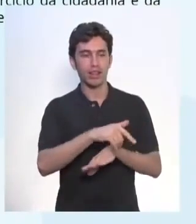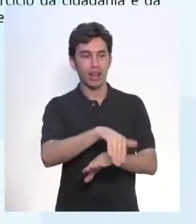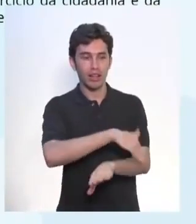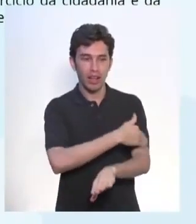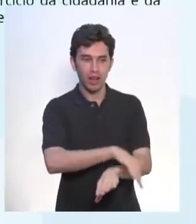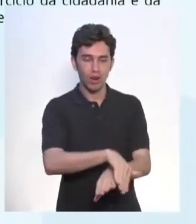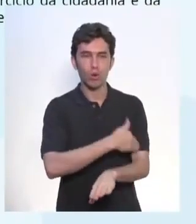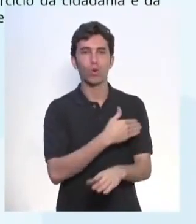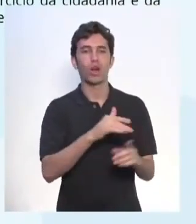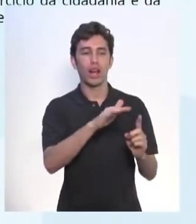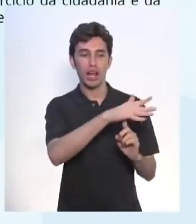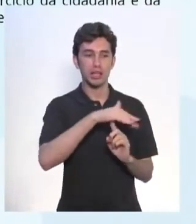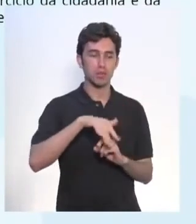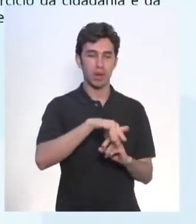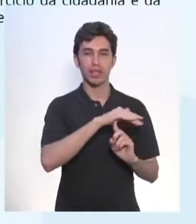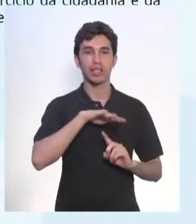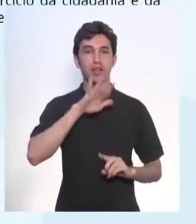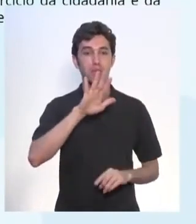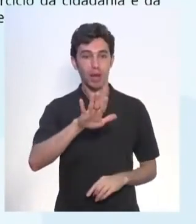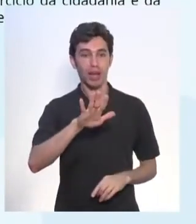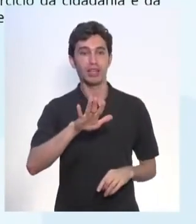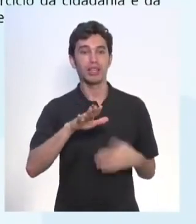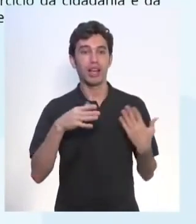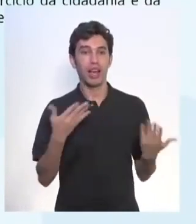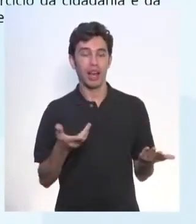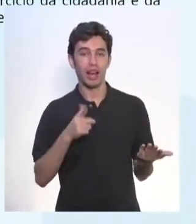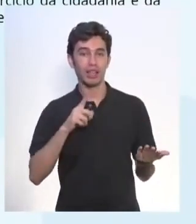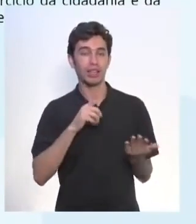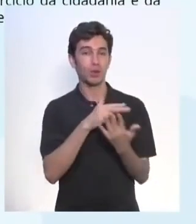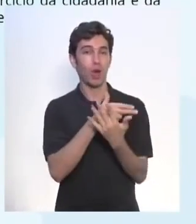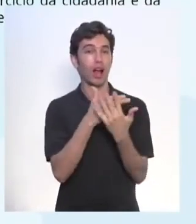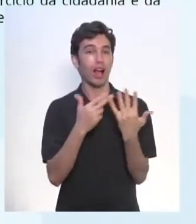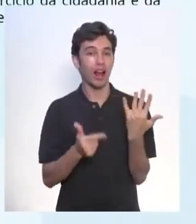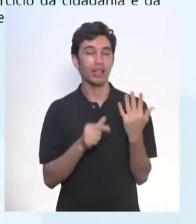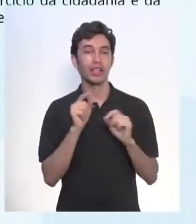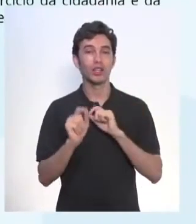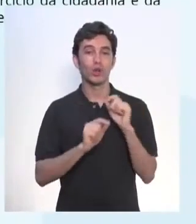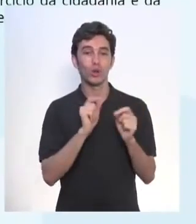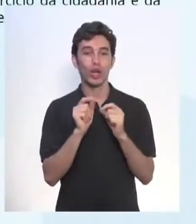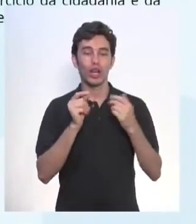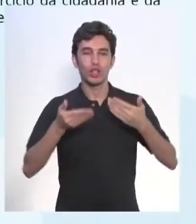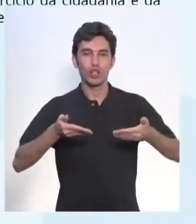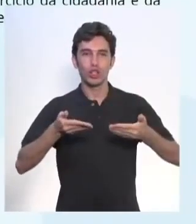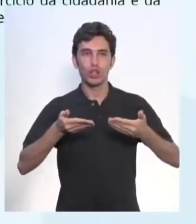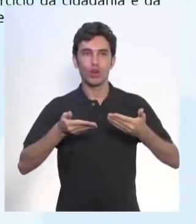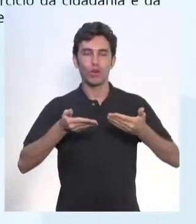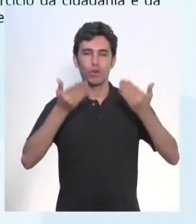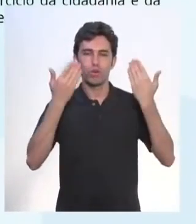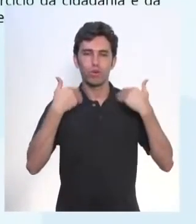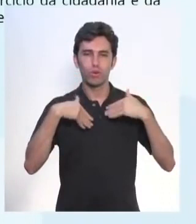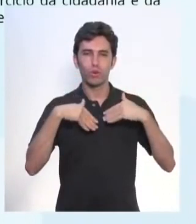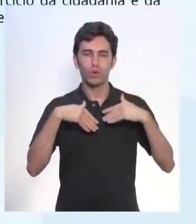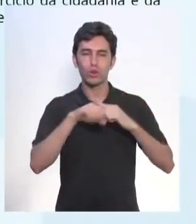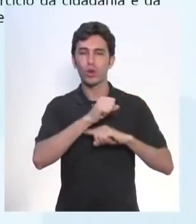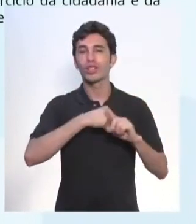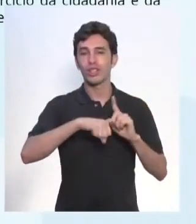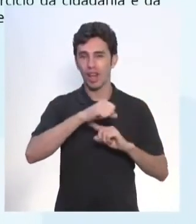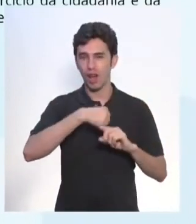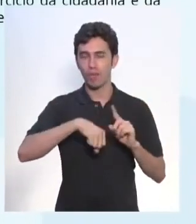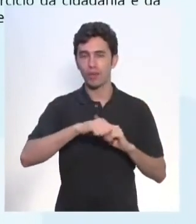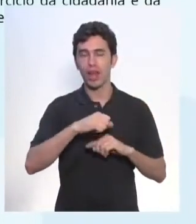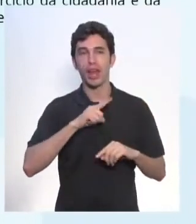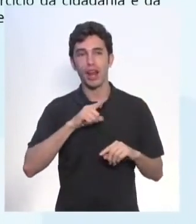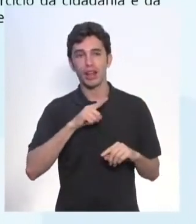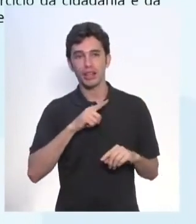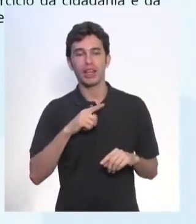praças da cidade. Só que a intervenção urbana ela tem uma característica de fundo social. Ou seja, além, né, de